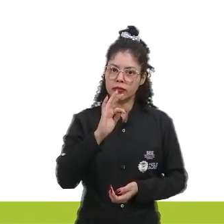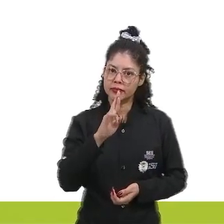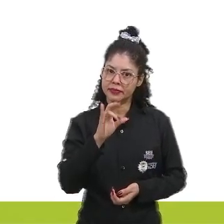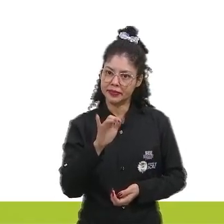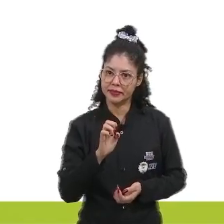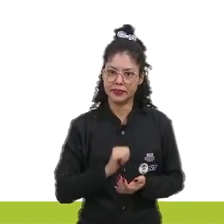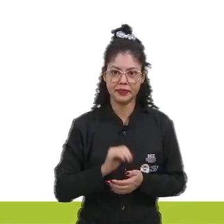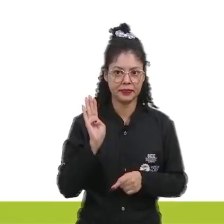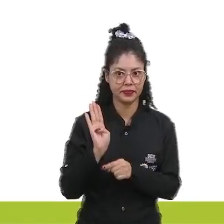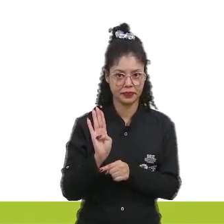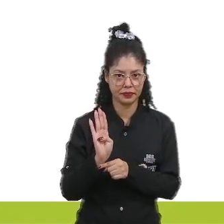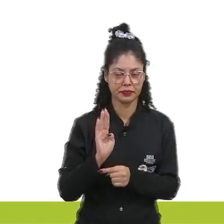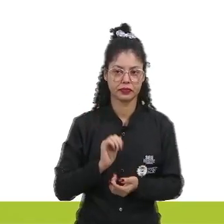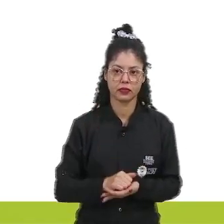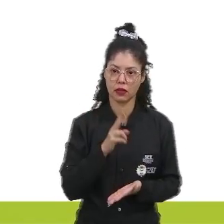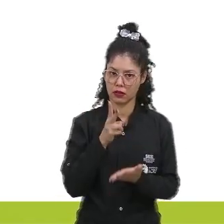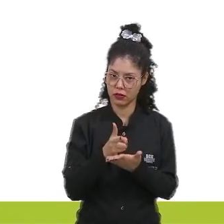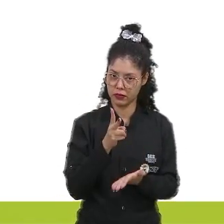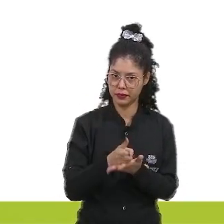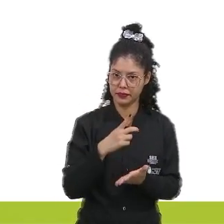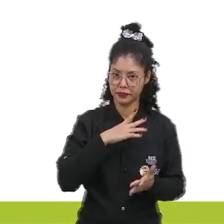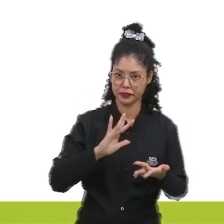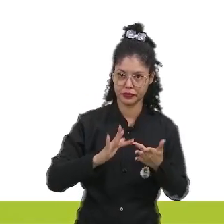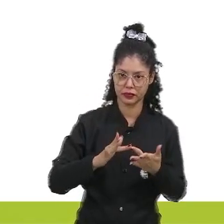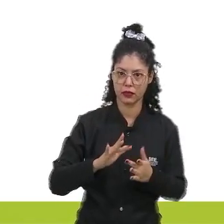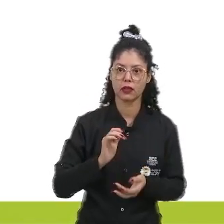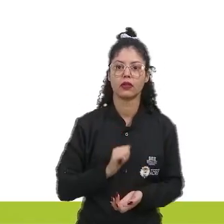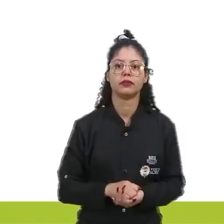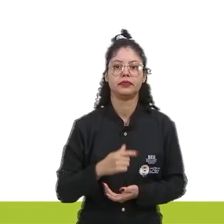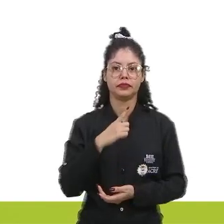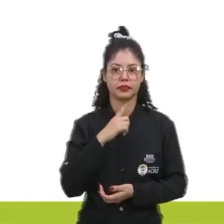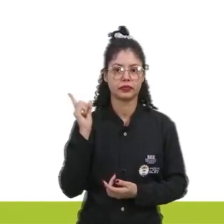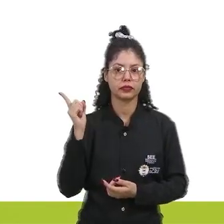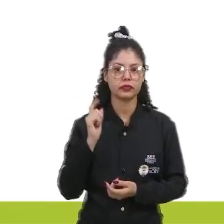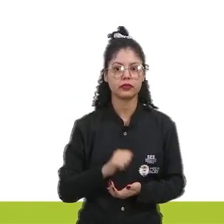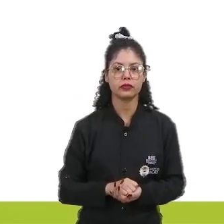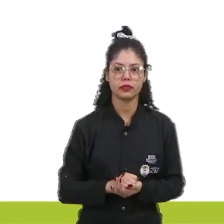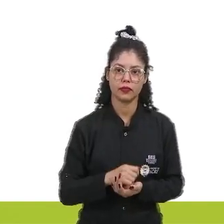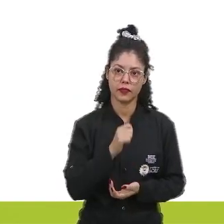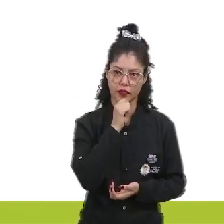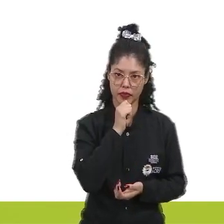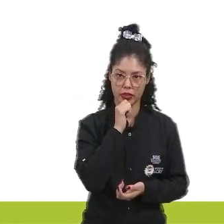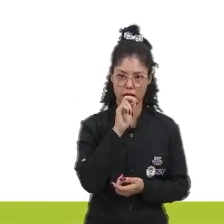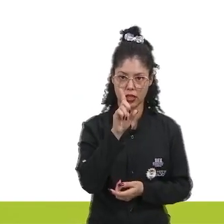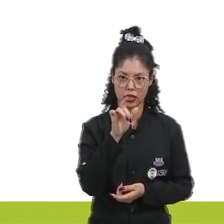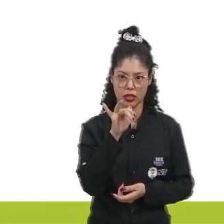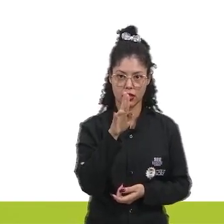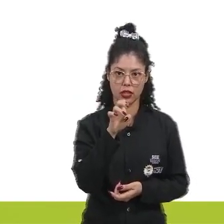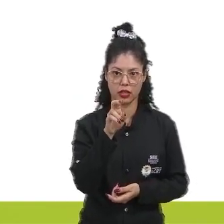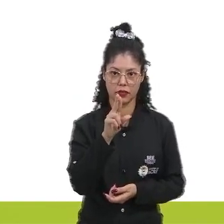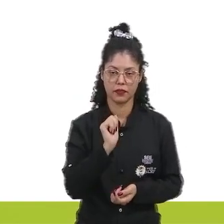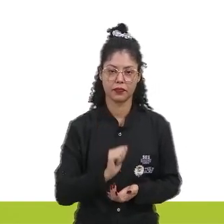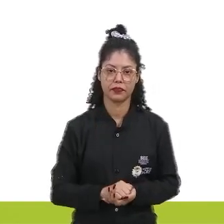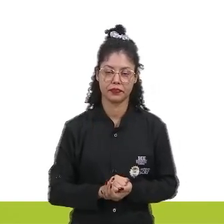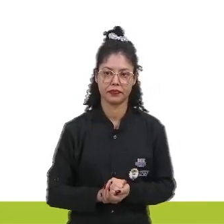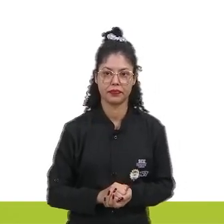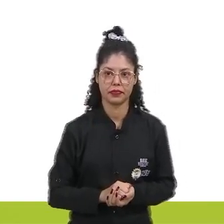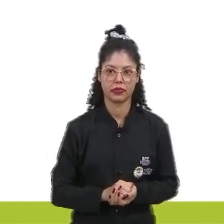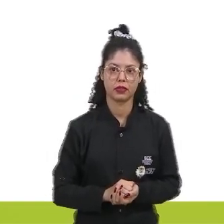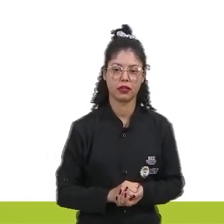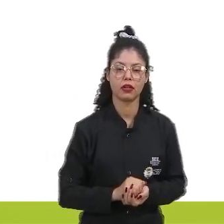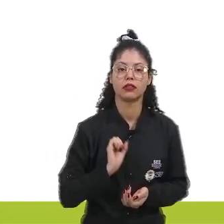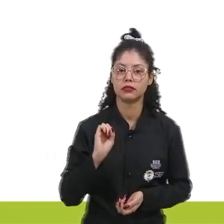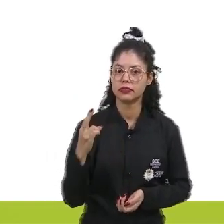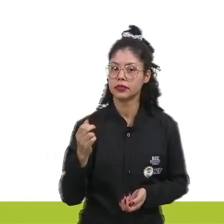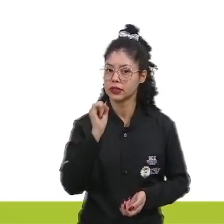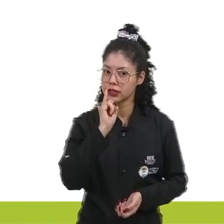linear, que é o B. Ou seja, toda vez que ele toca aqui, ó, a gente tem o coeficiente linear em ação. Ou seja,